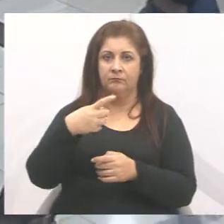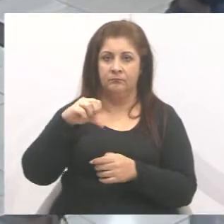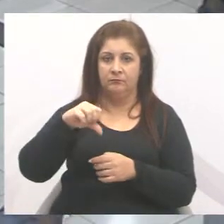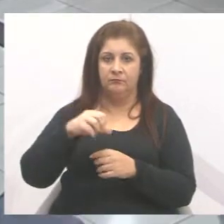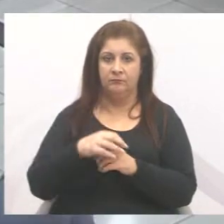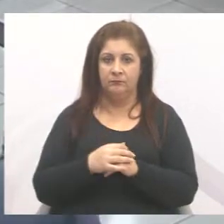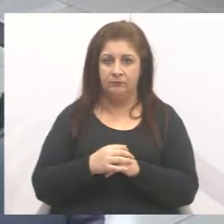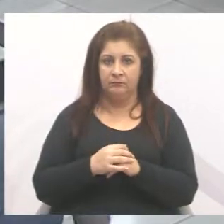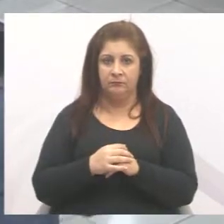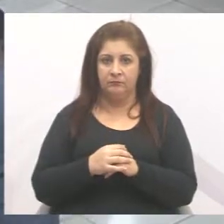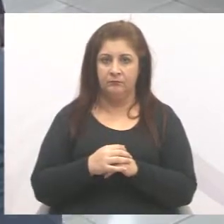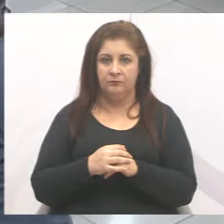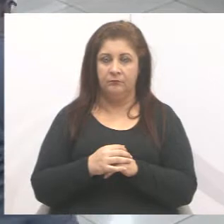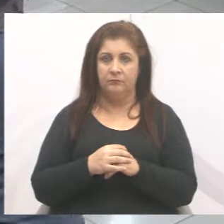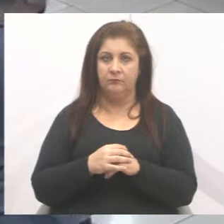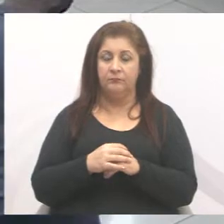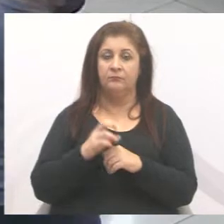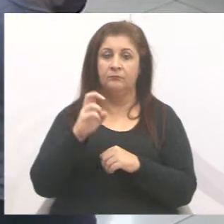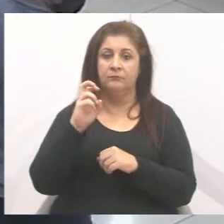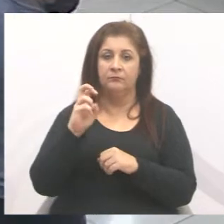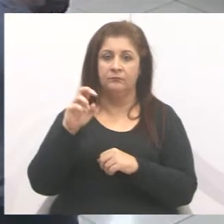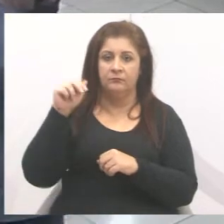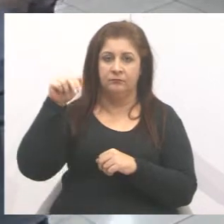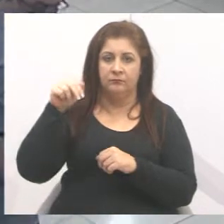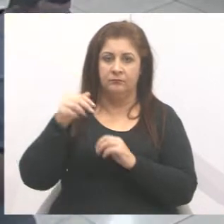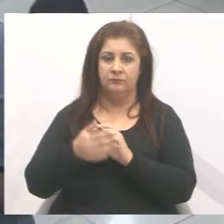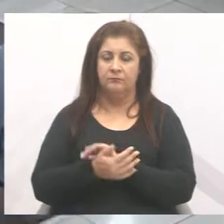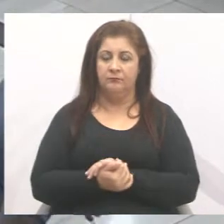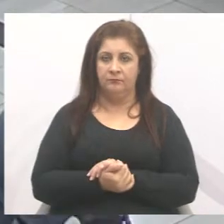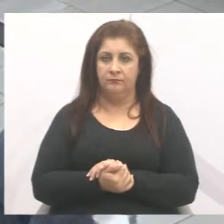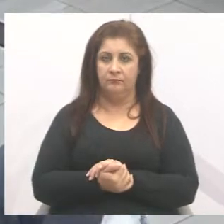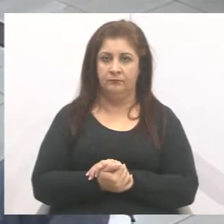1419, de 5 de novembro de 2021.